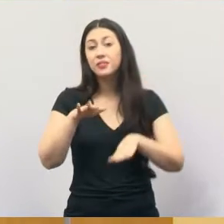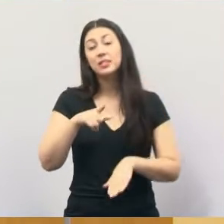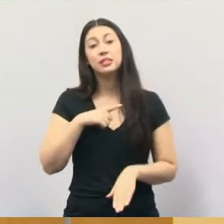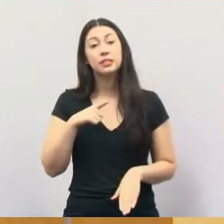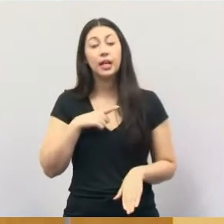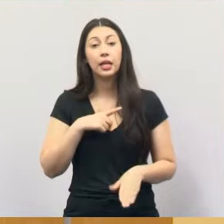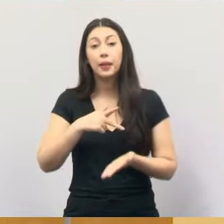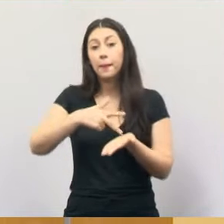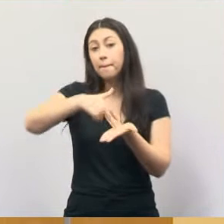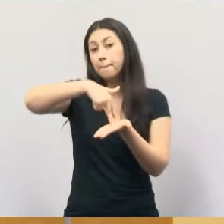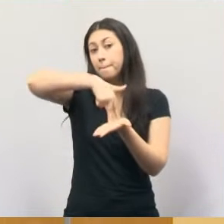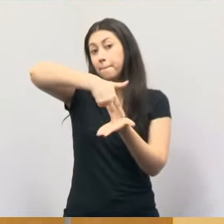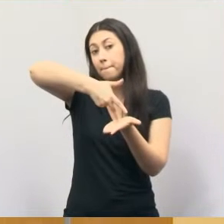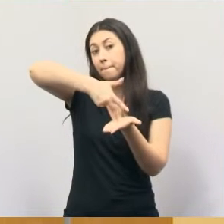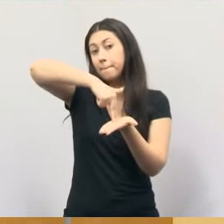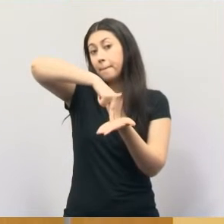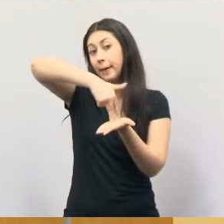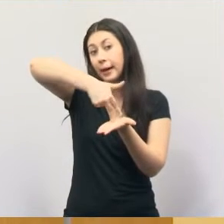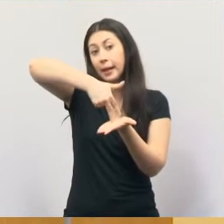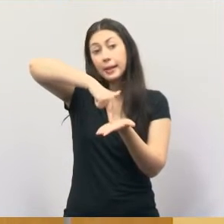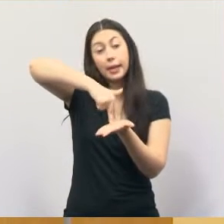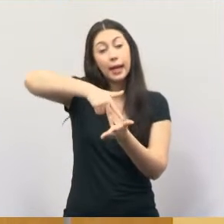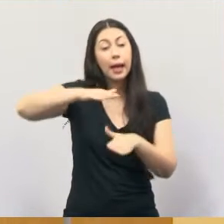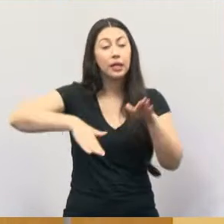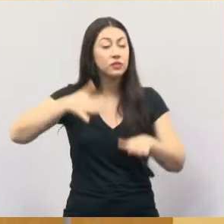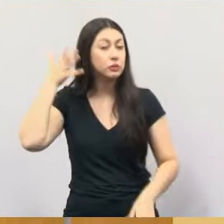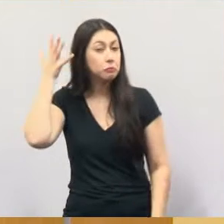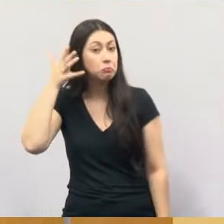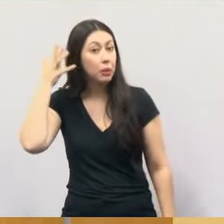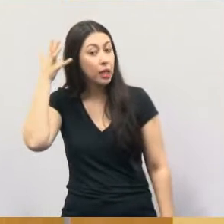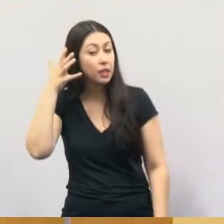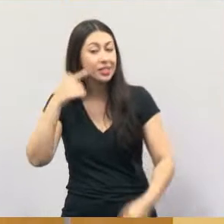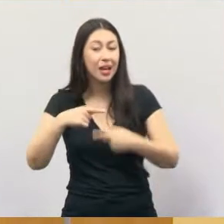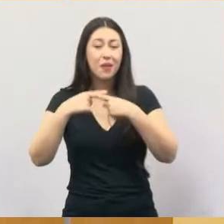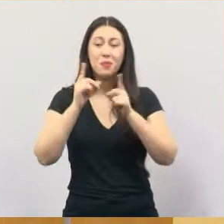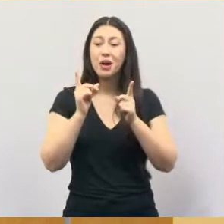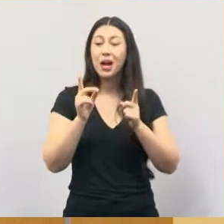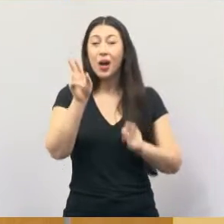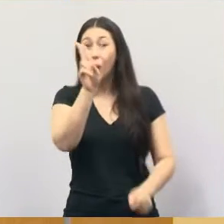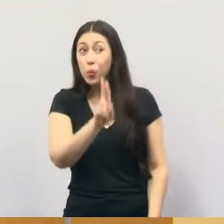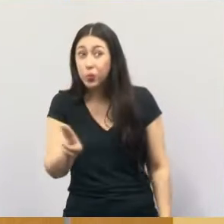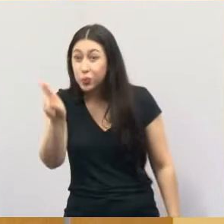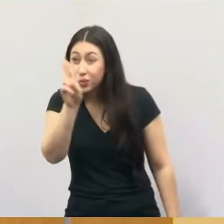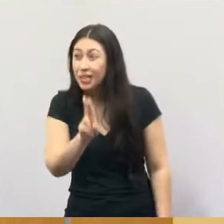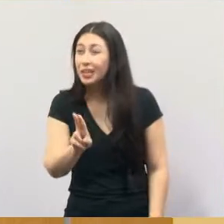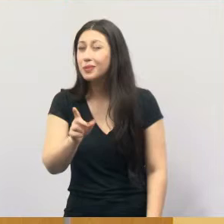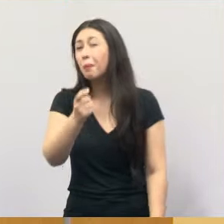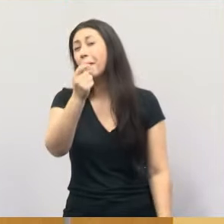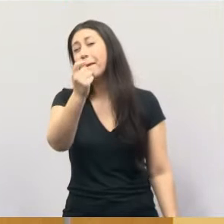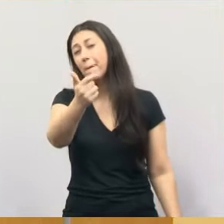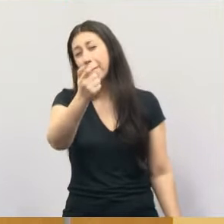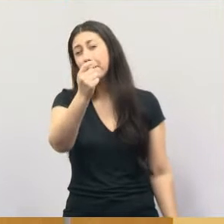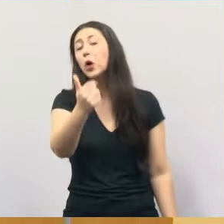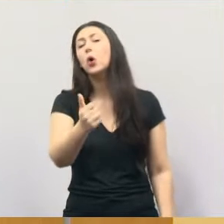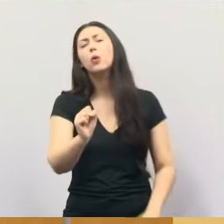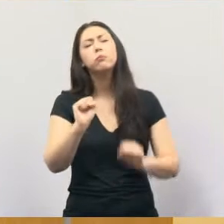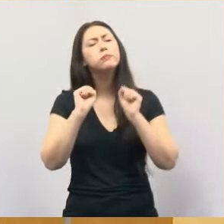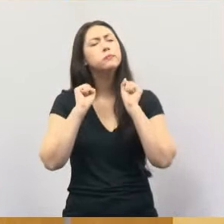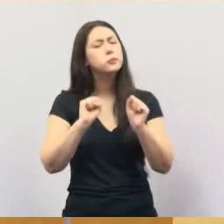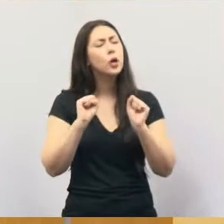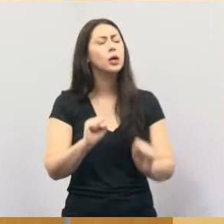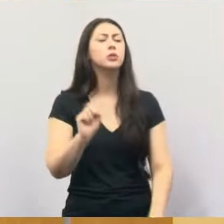balé, às vezes tem alguma palestra, mas realmente não está sendo útil da forma e